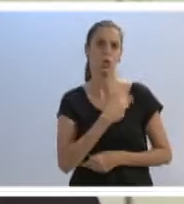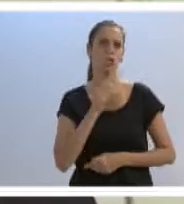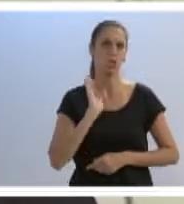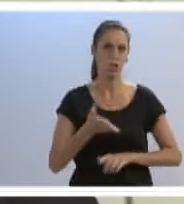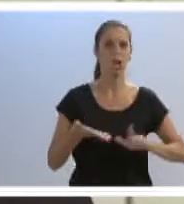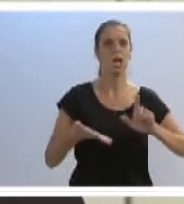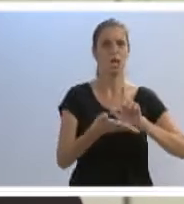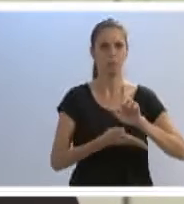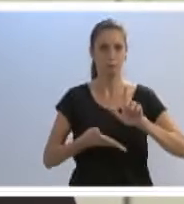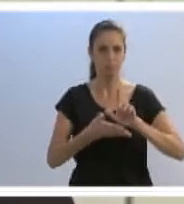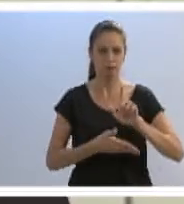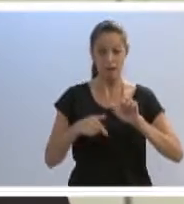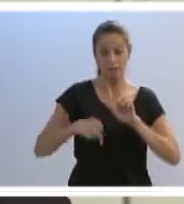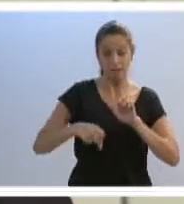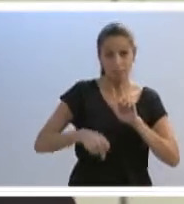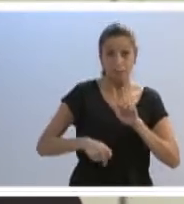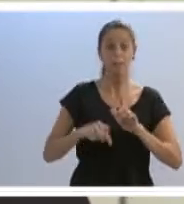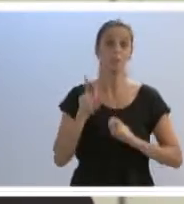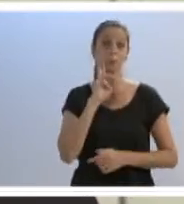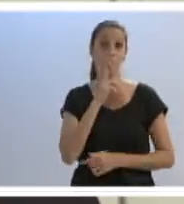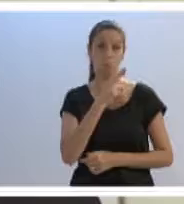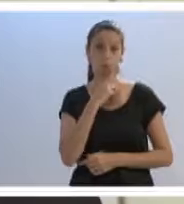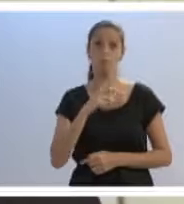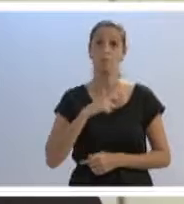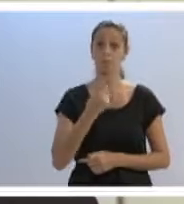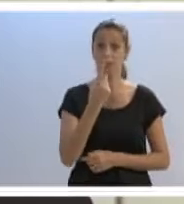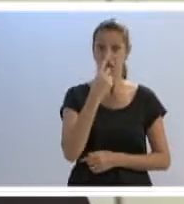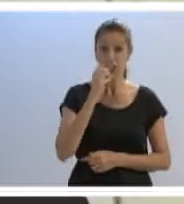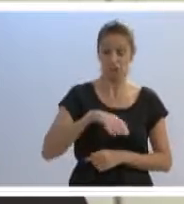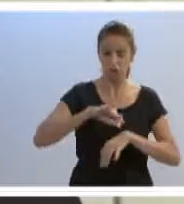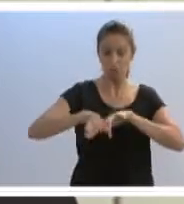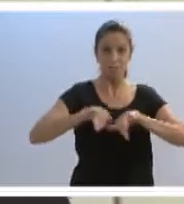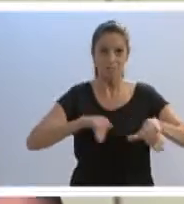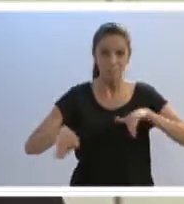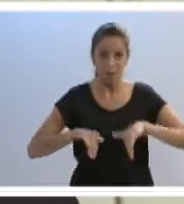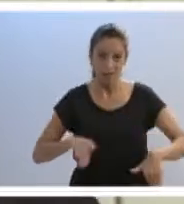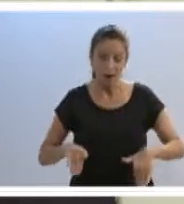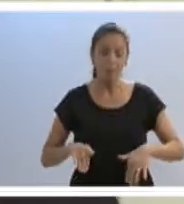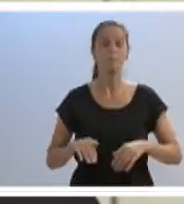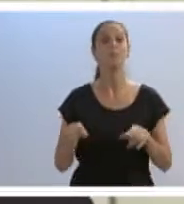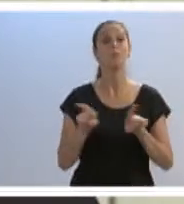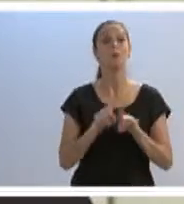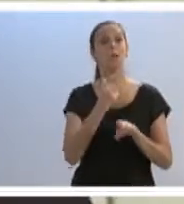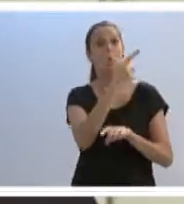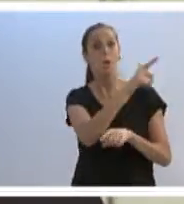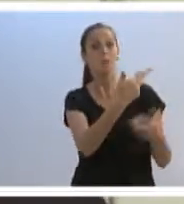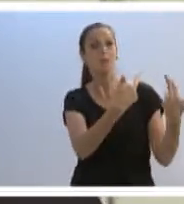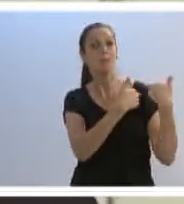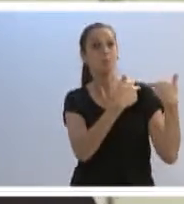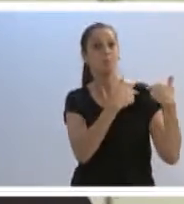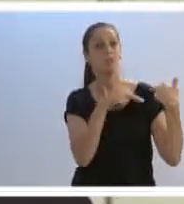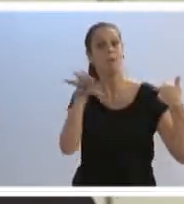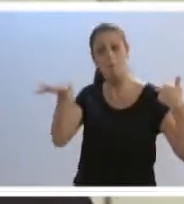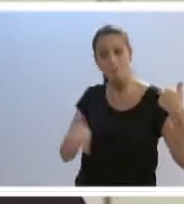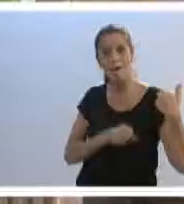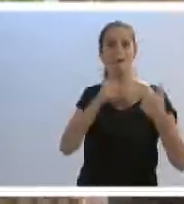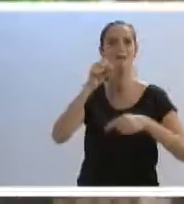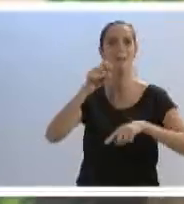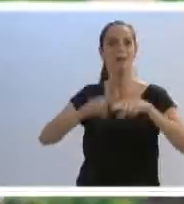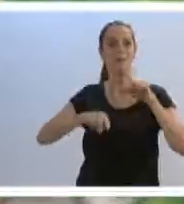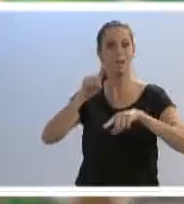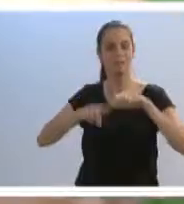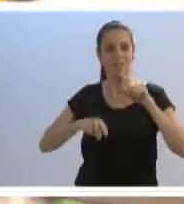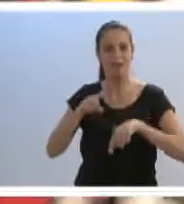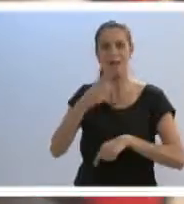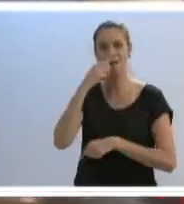no Gulas para separação do lixo, terceirização para a pessoa passar em todas as unidades, retirar e estar levando para Carbo. Os